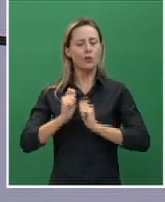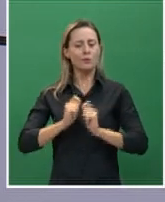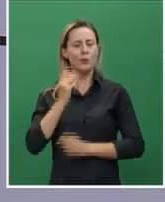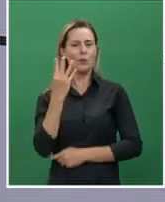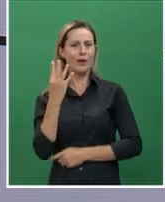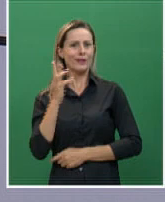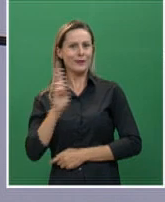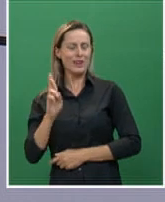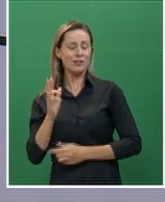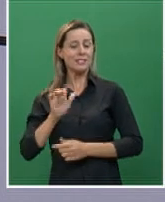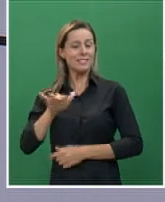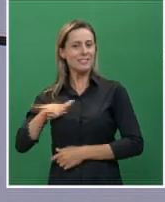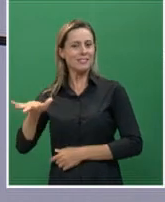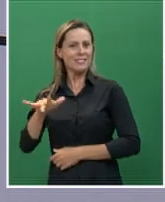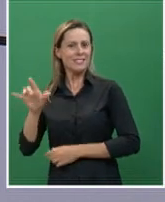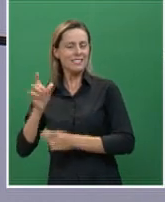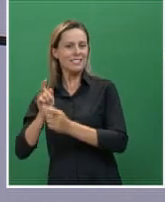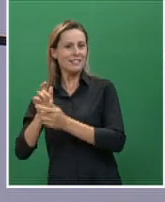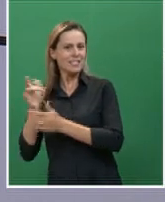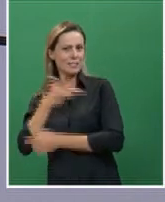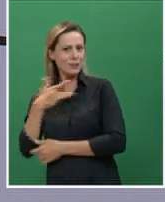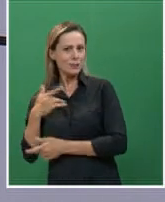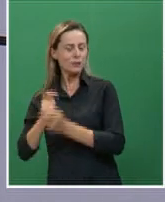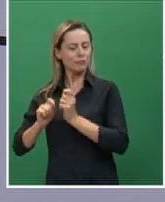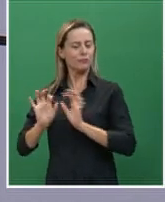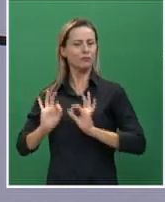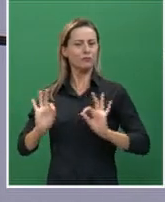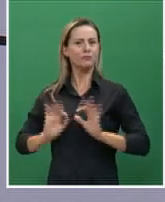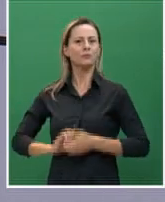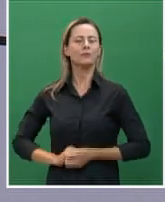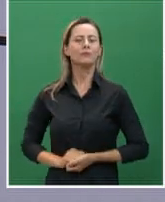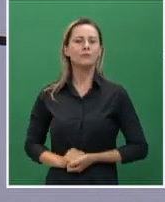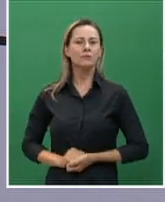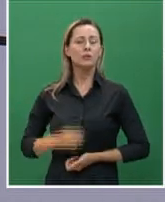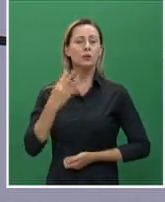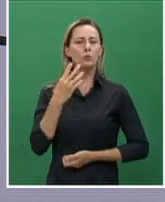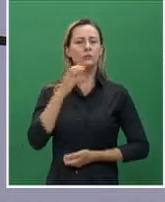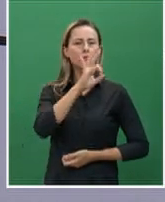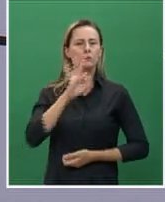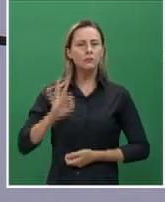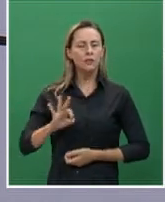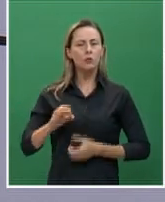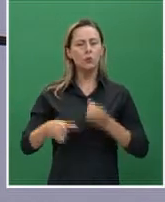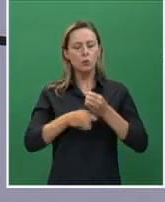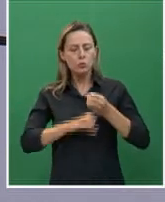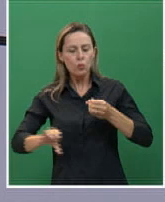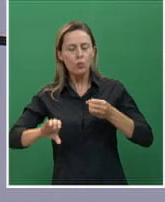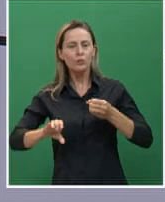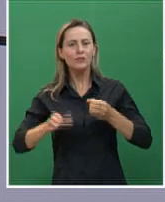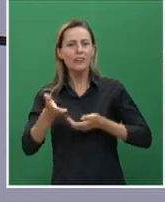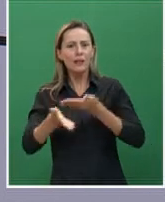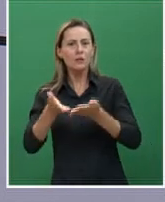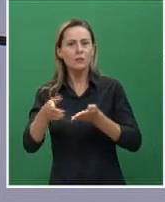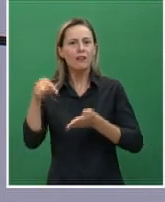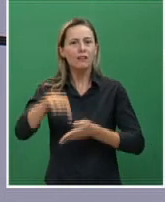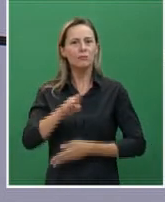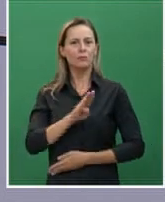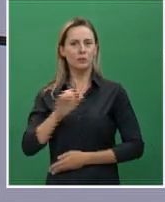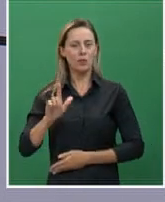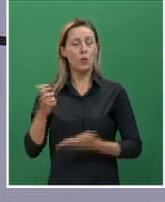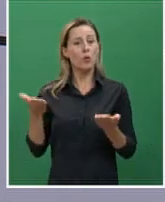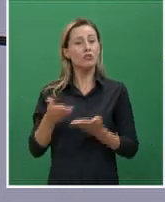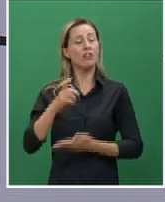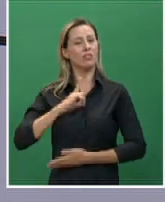quatro reais na saúde quando o candidato em 2010 aro prefeito dos últimos cerca de quatro por cento de esgoto tratado na cidade de Blumenau E hoje nós